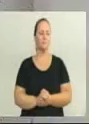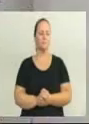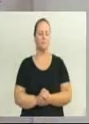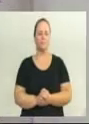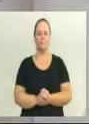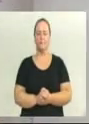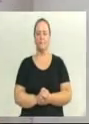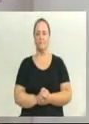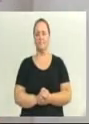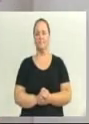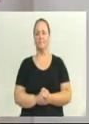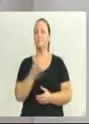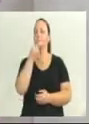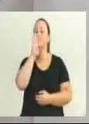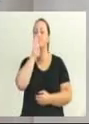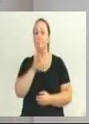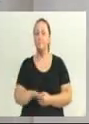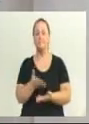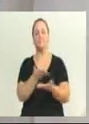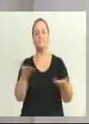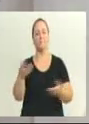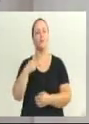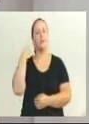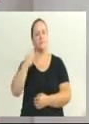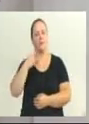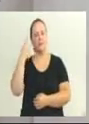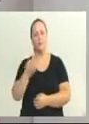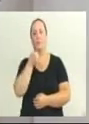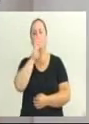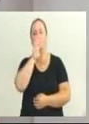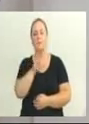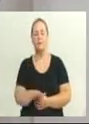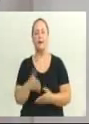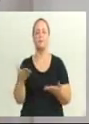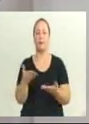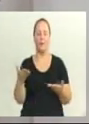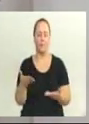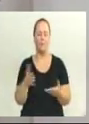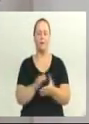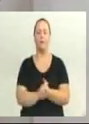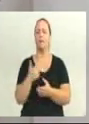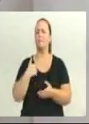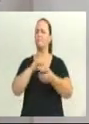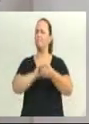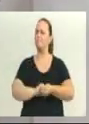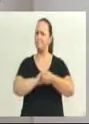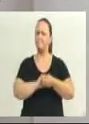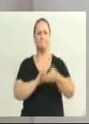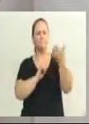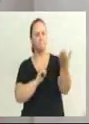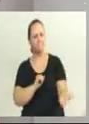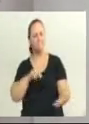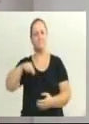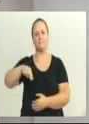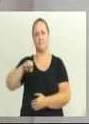Muito boa tarde, senhores vereadores. Boa tarde especial a quem nos acompanha aqui no plenário da Câmara Municipal hoje. Eu quero cumprimentar o agente Neves, que é